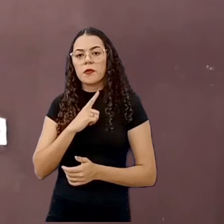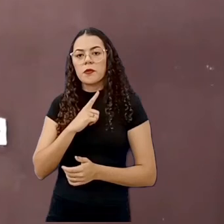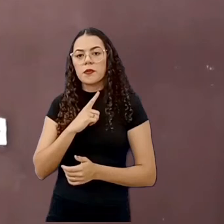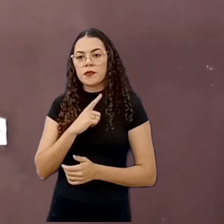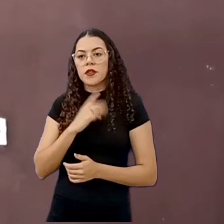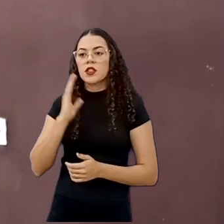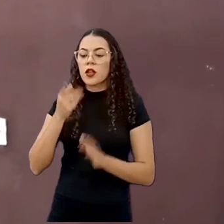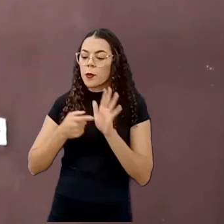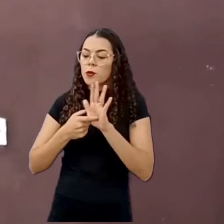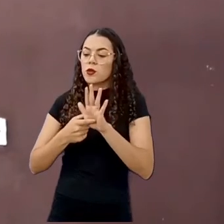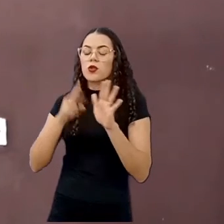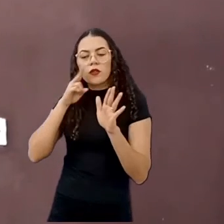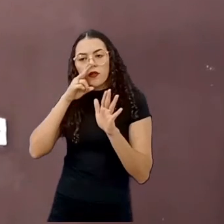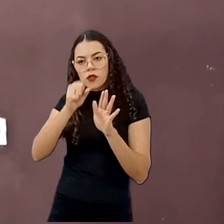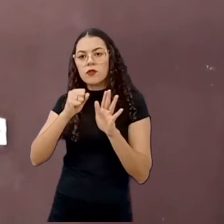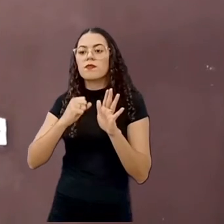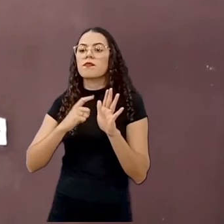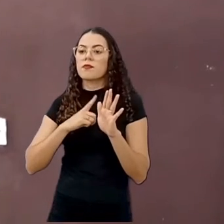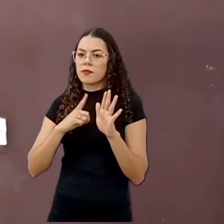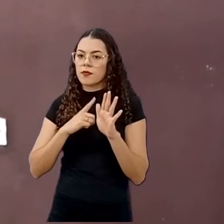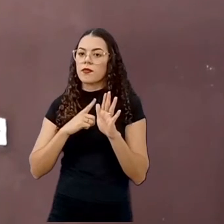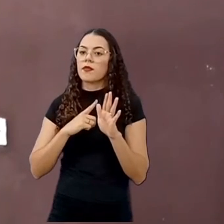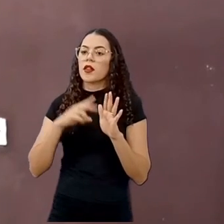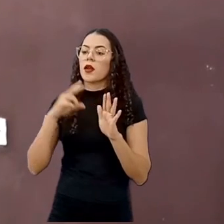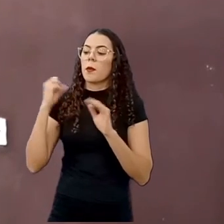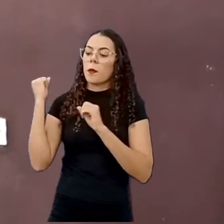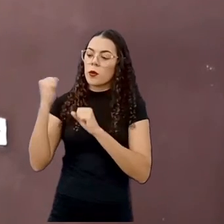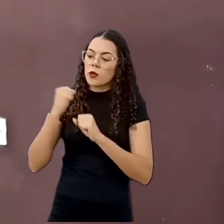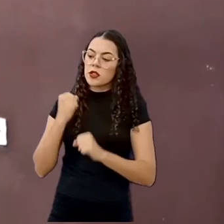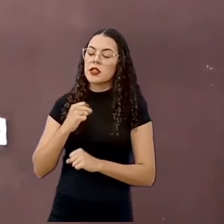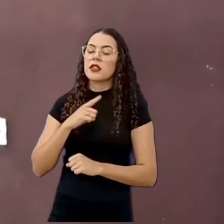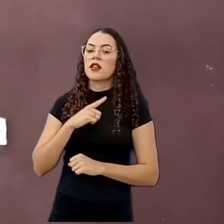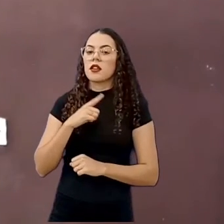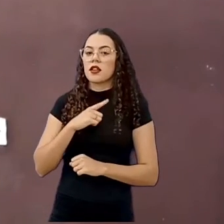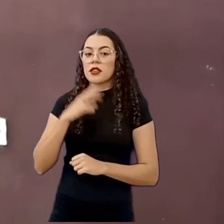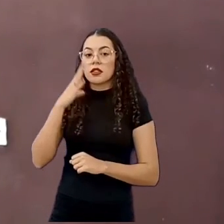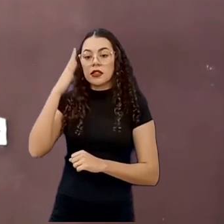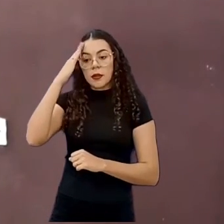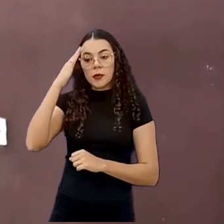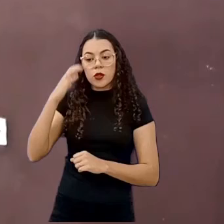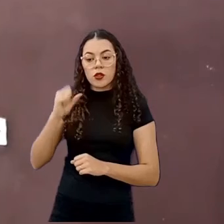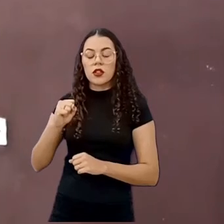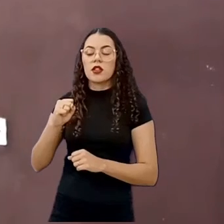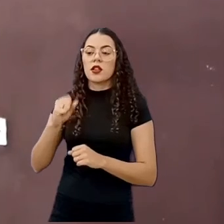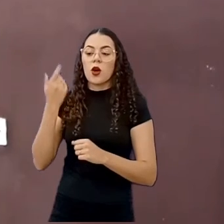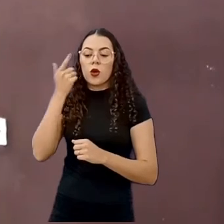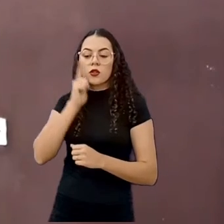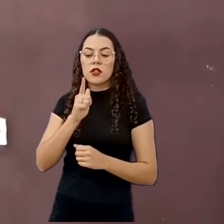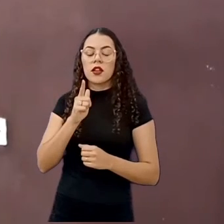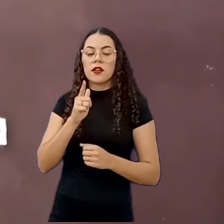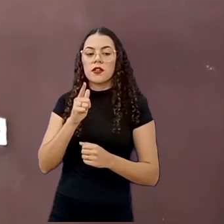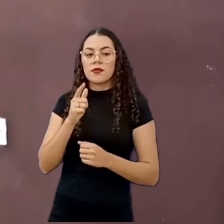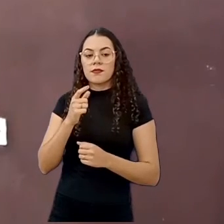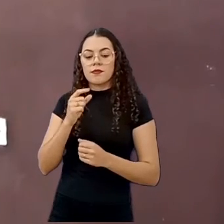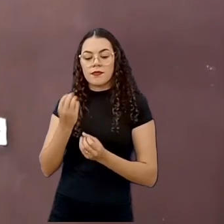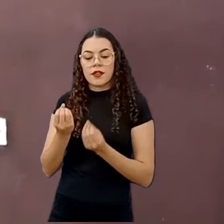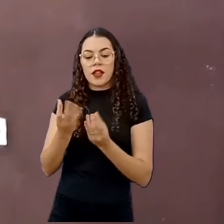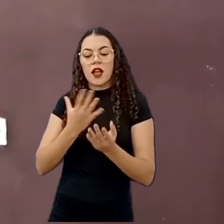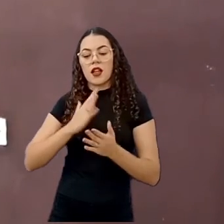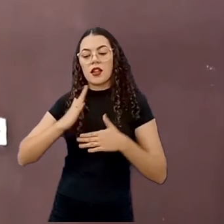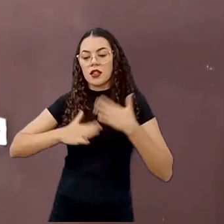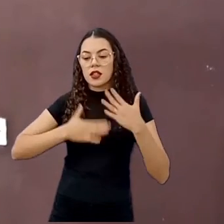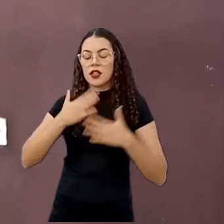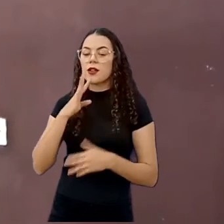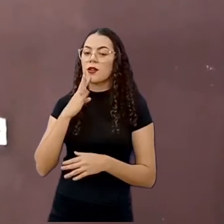já demonstrou que tem força, que tem poder, que é soberano para nos capacitar a uma vida santa, uma vida de alegria nele, uma vida